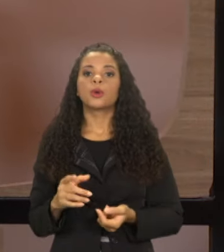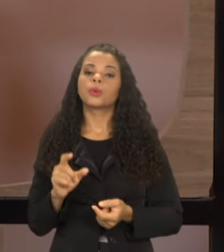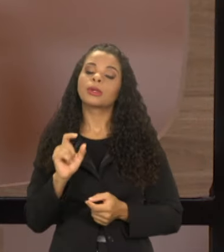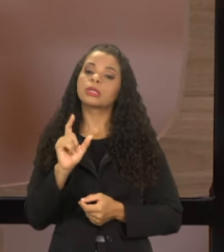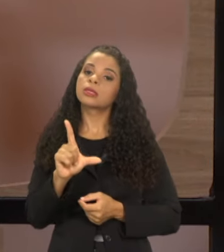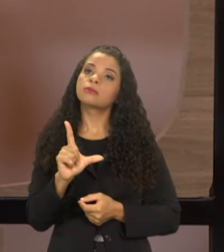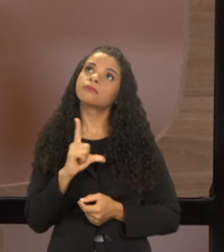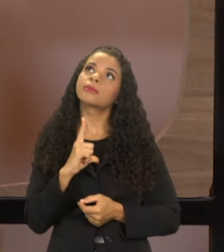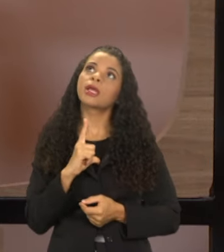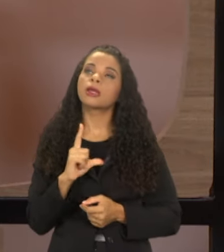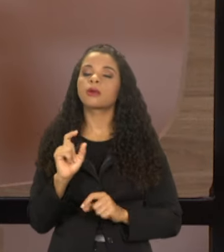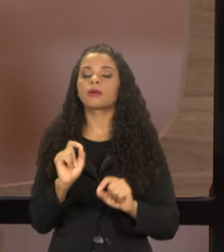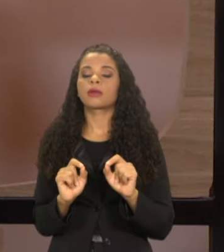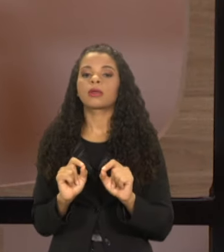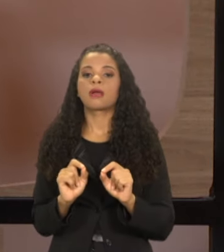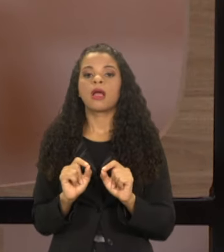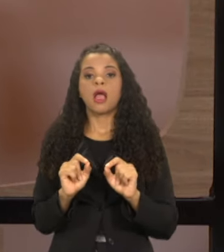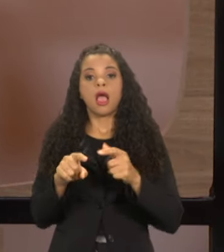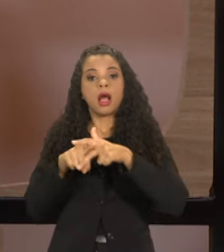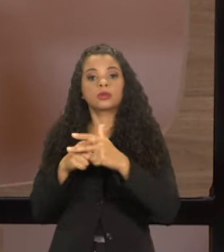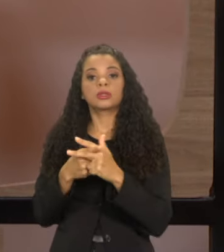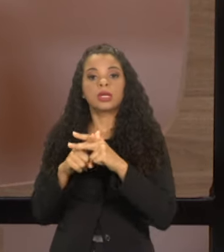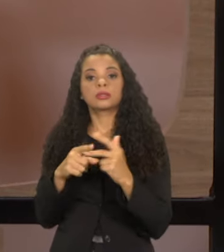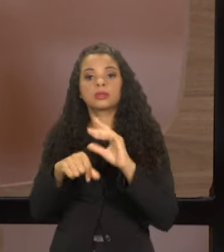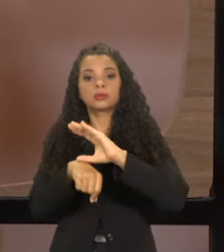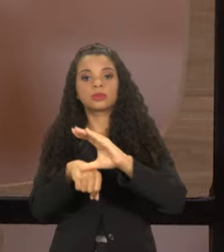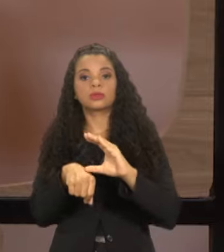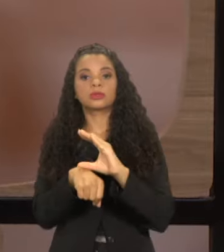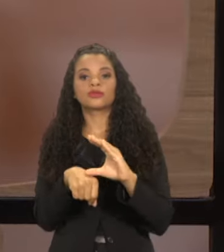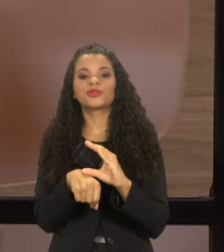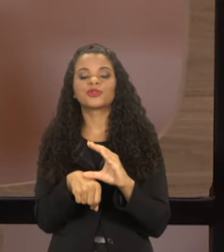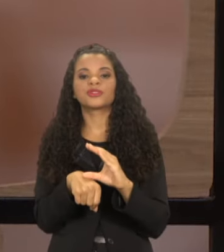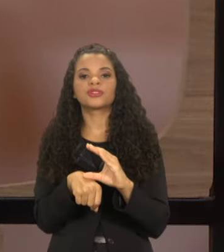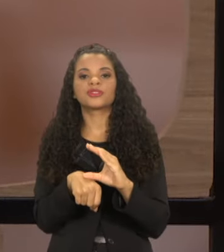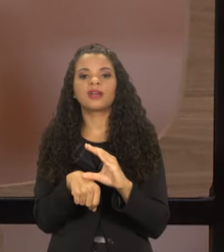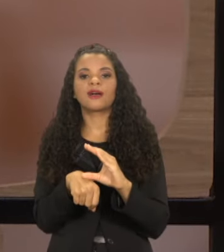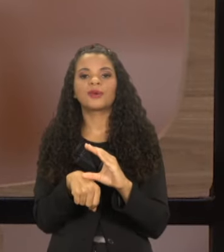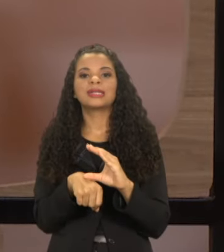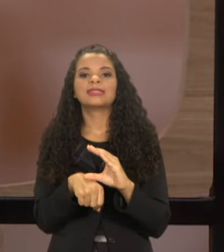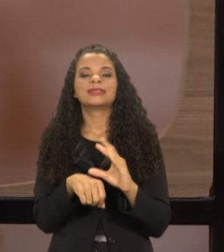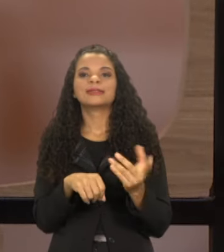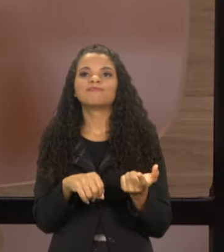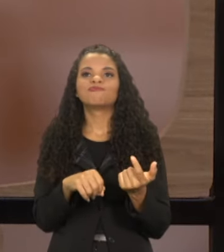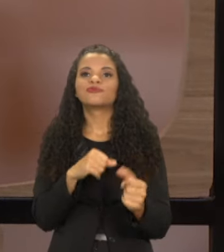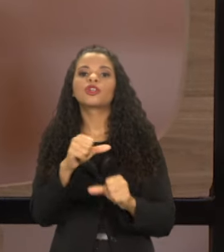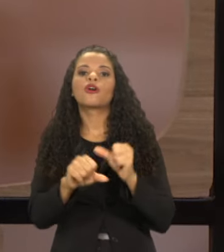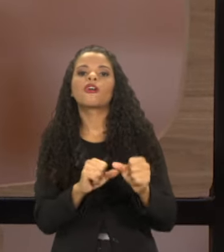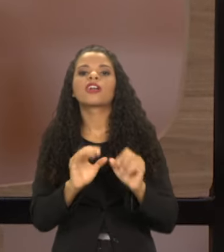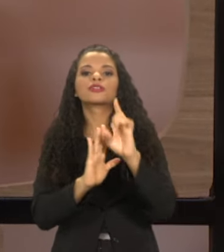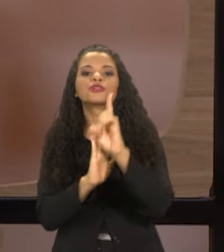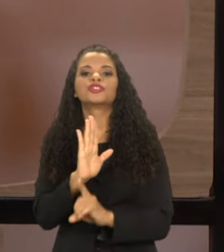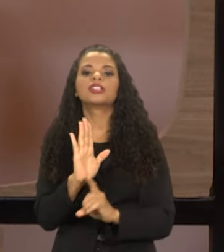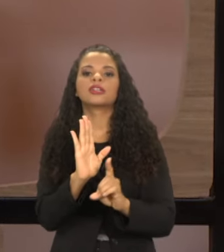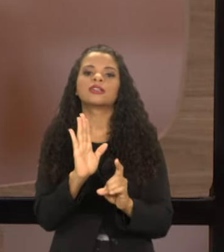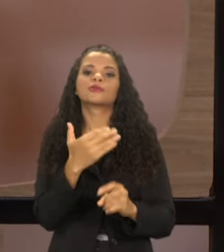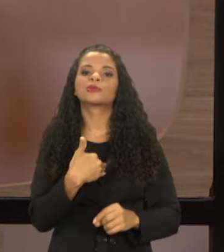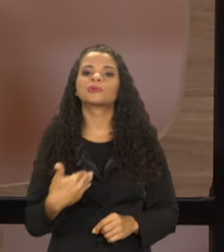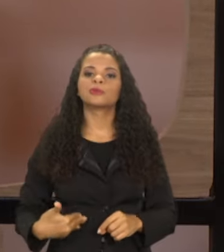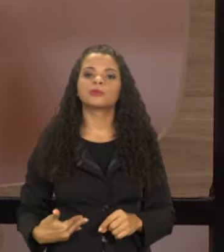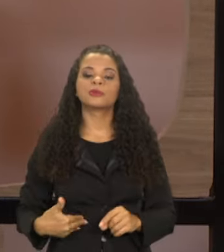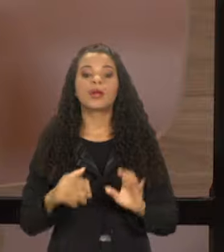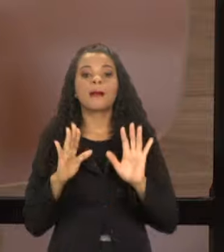de que essa alteração constitucional mexeria com o direito dos servidores públicos. Mas o que está sendo discutido aqui no